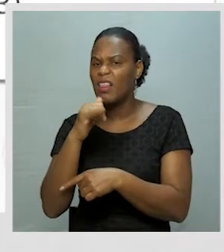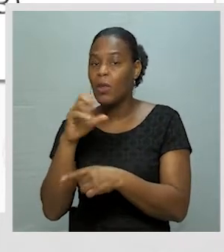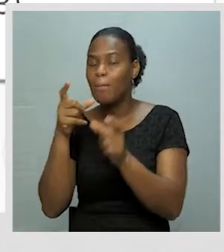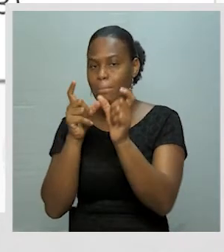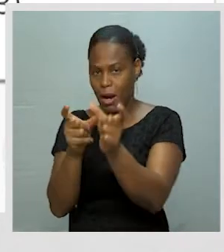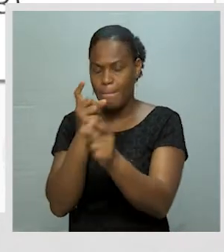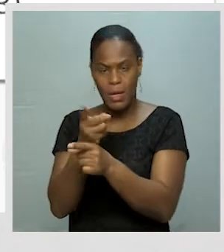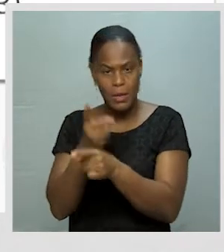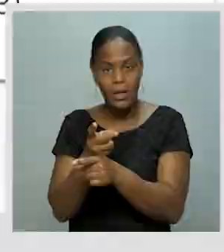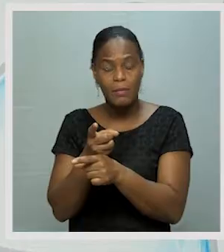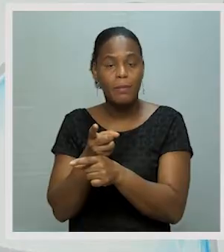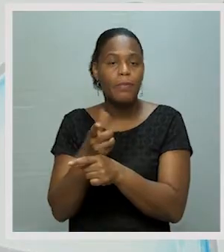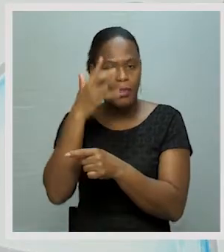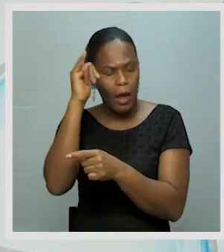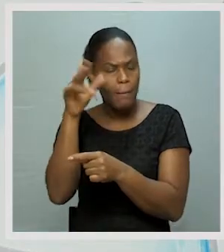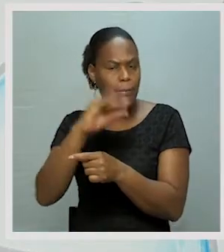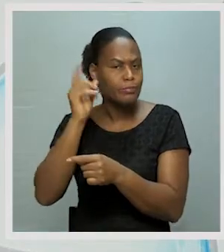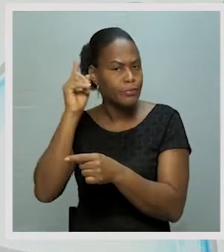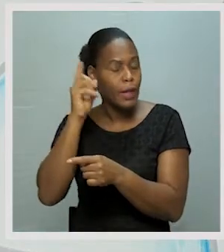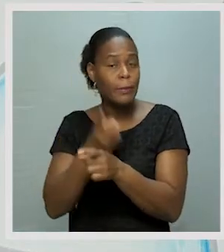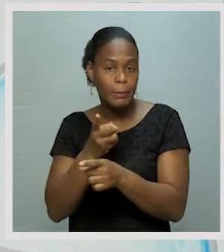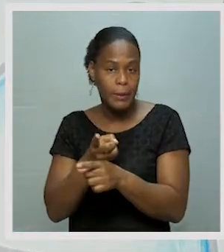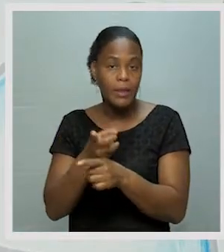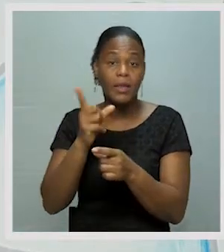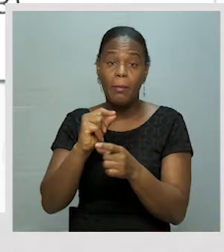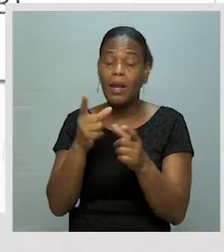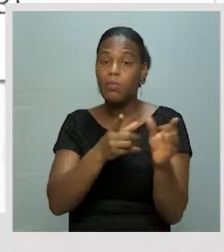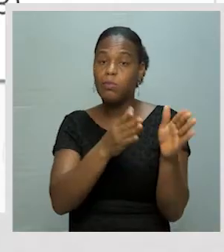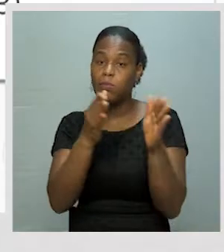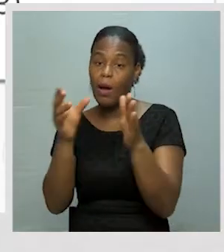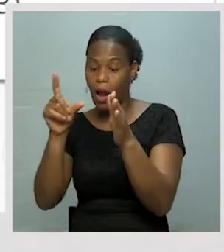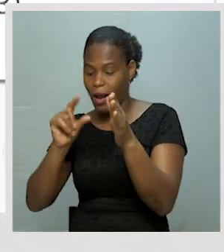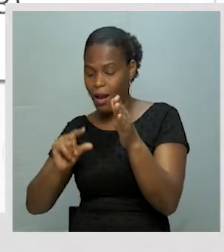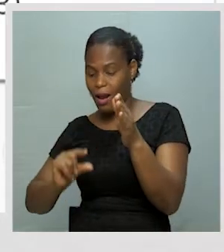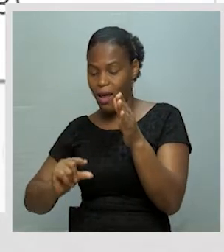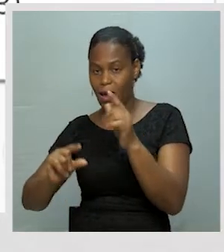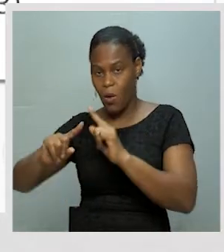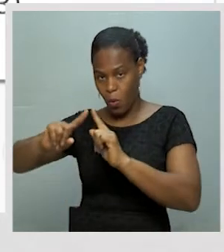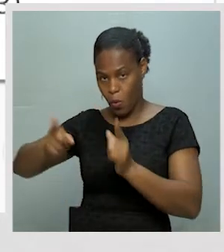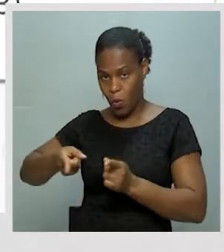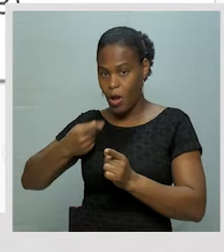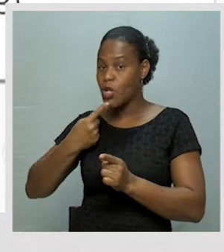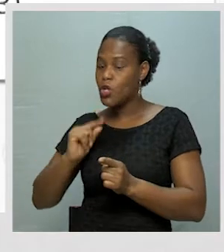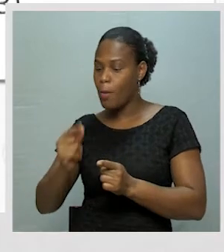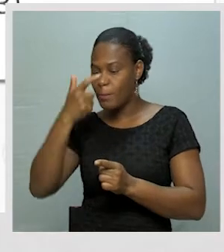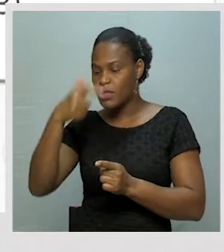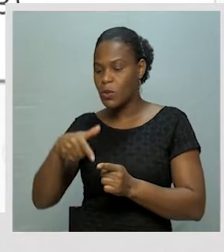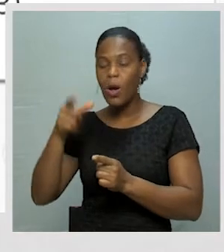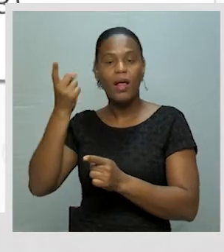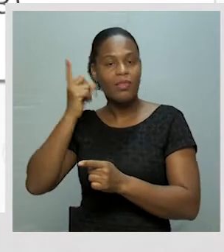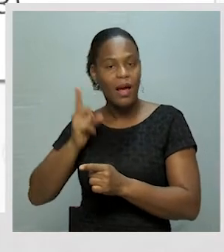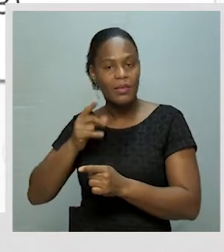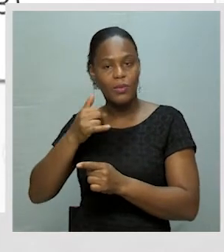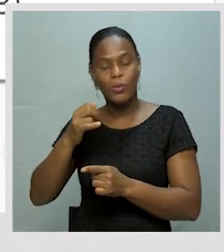conceções fundamentais. E aqui a referência vem logo abaixo, entre parênteses, o nome do autor, a data 2003,